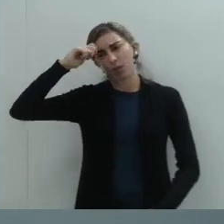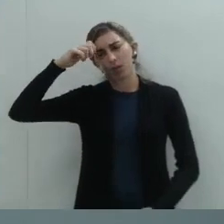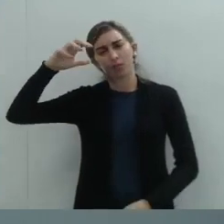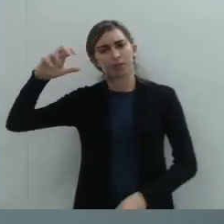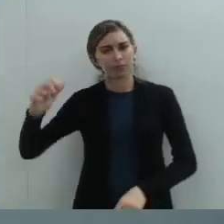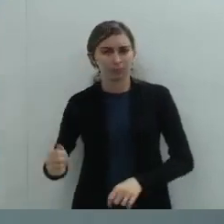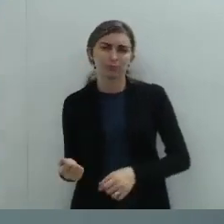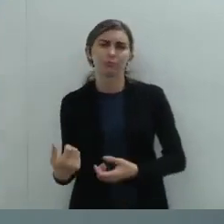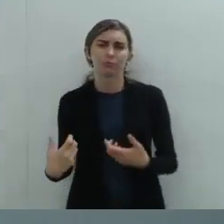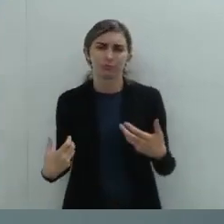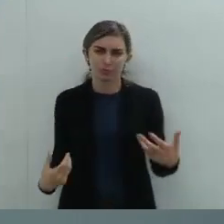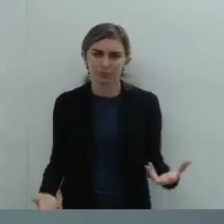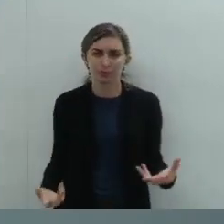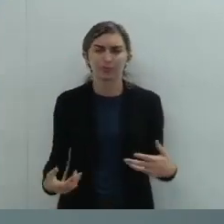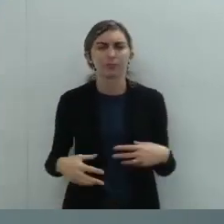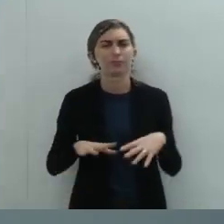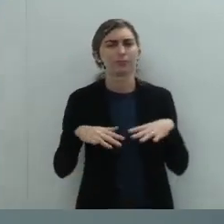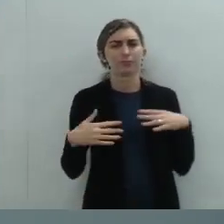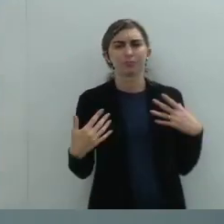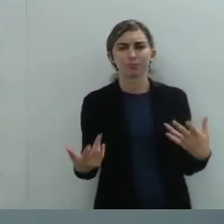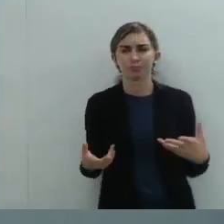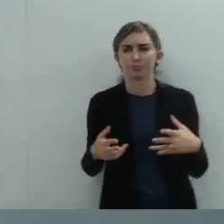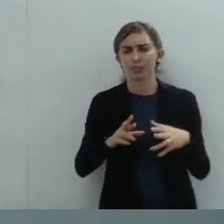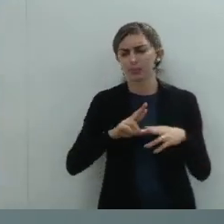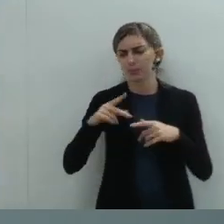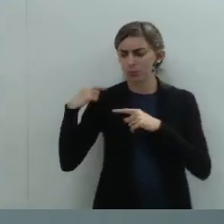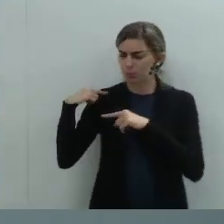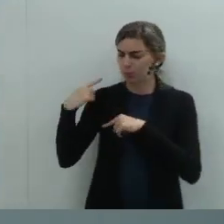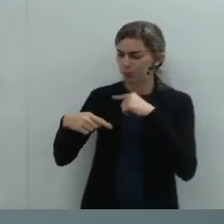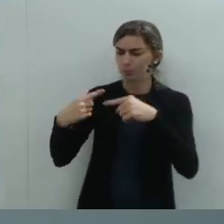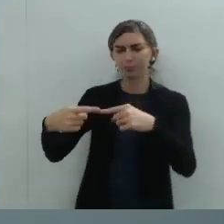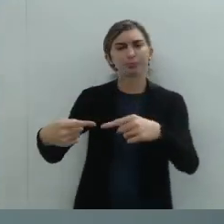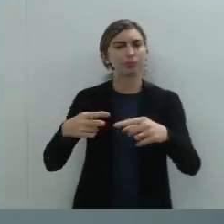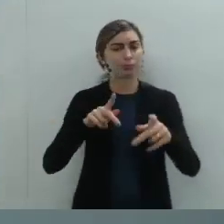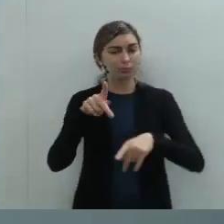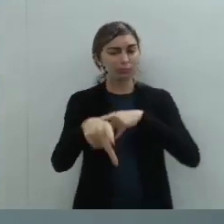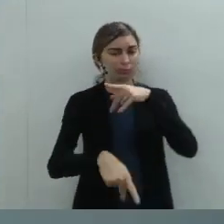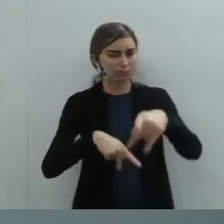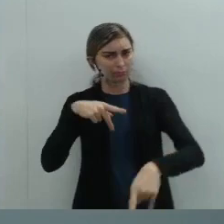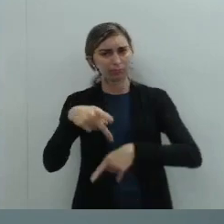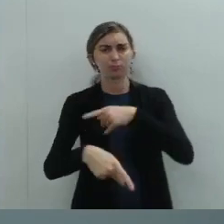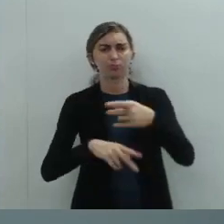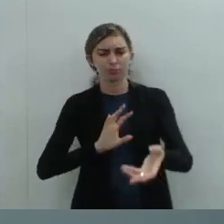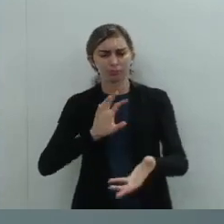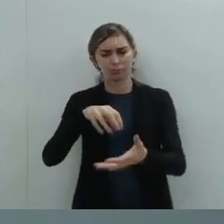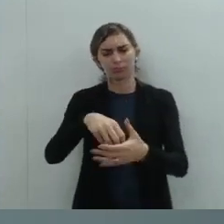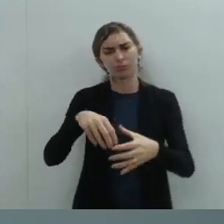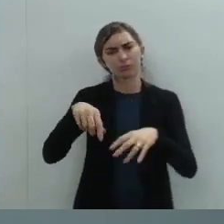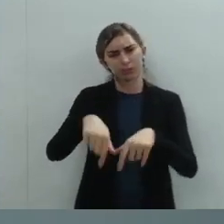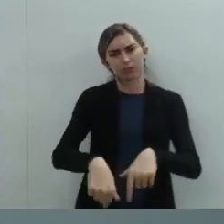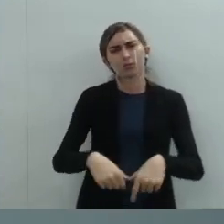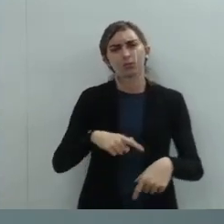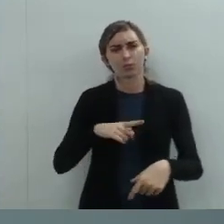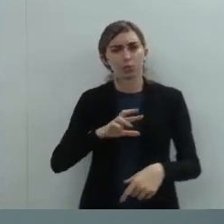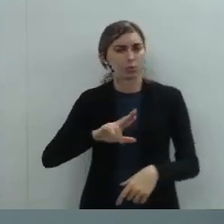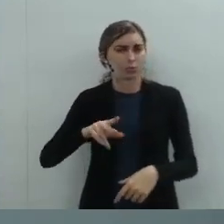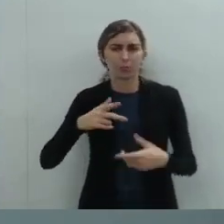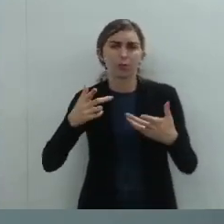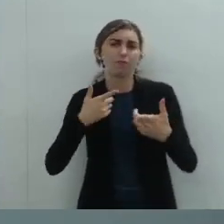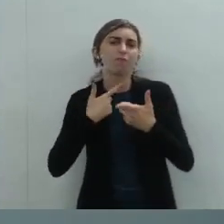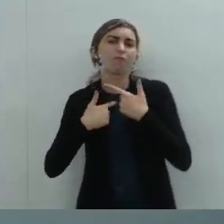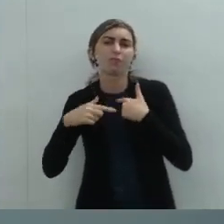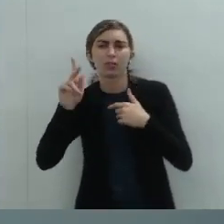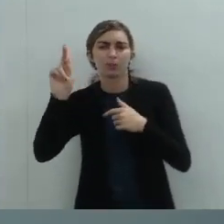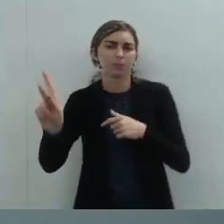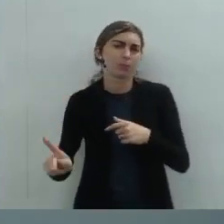africana, né? Então somos descendentes de um povo que se instalou aqui, não porque quiseram, diga-se